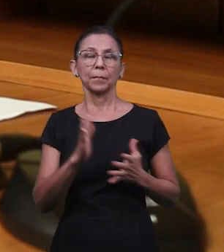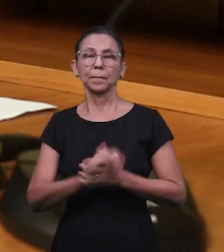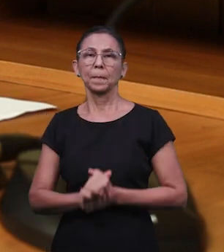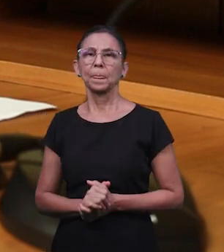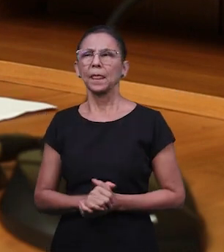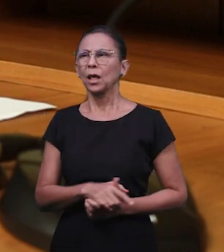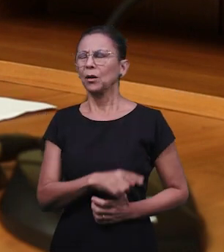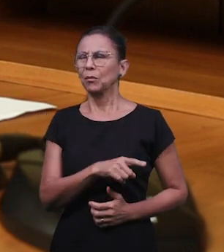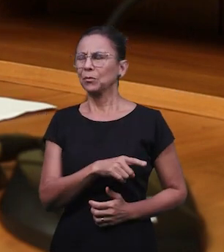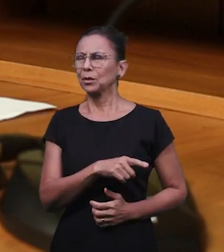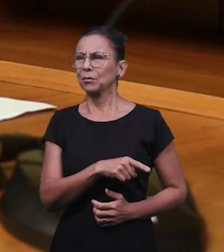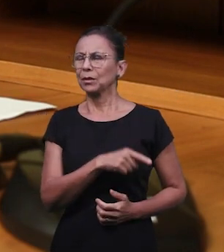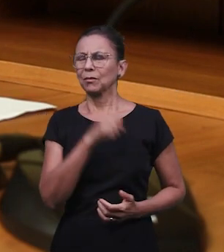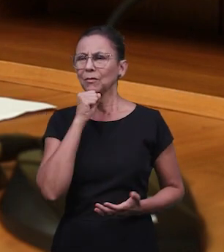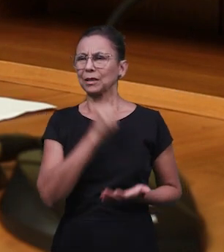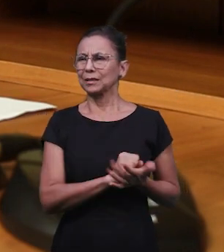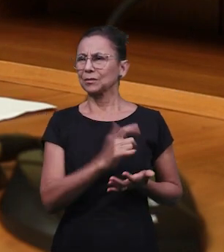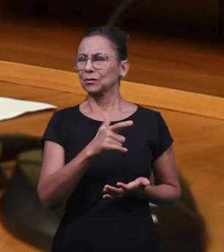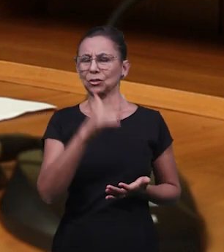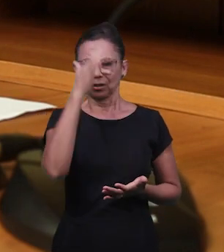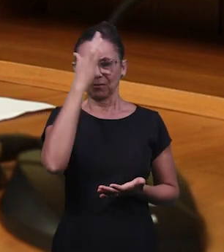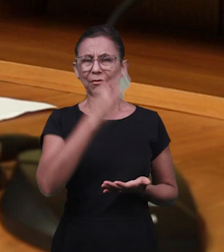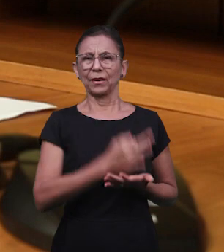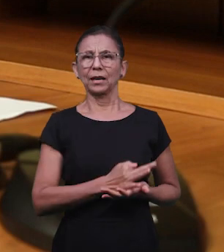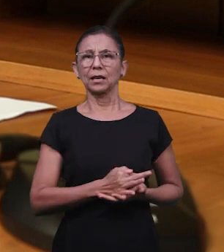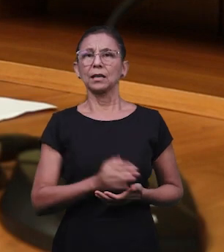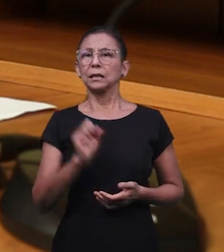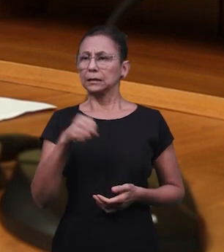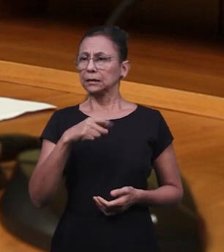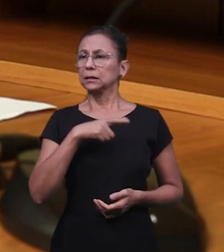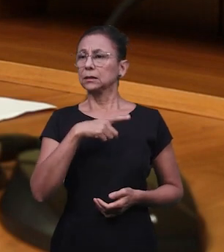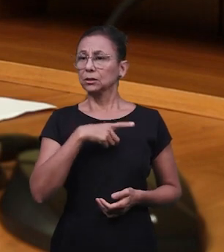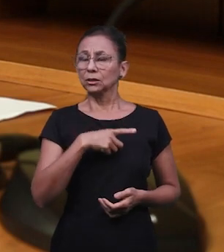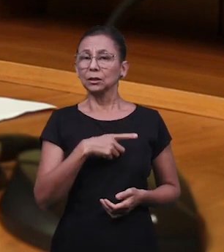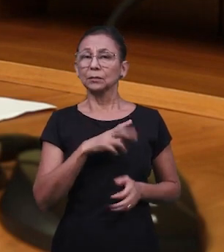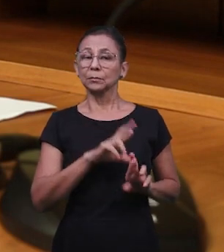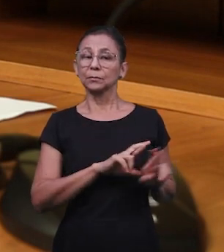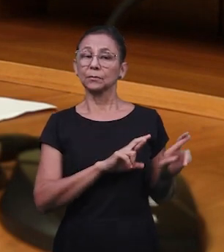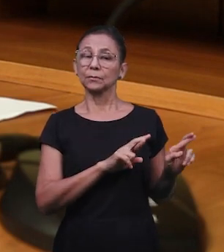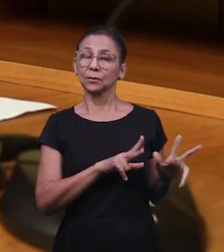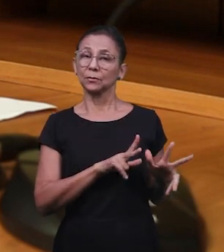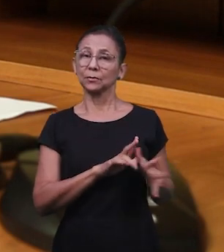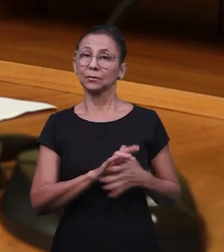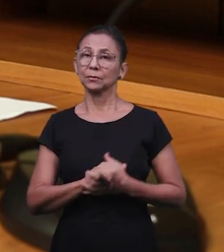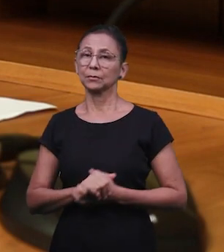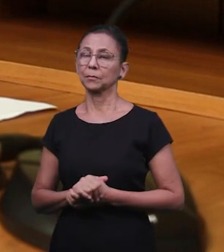então não tinha fé? Tinha, só que era diferente. No Velho Testamento,